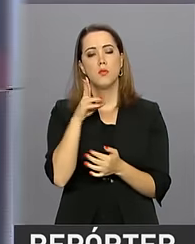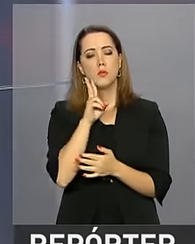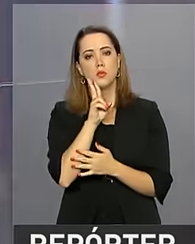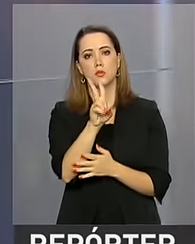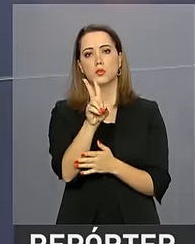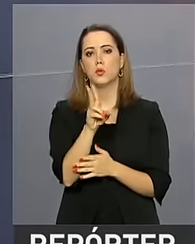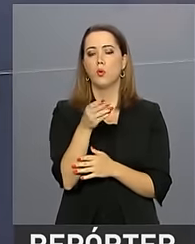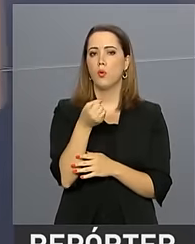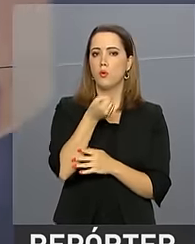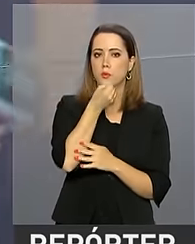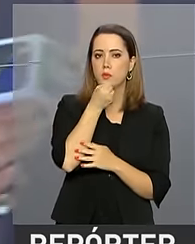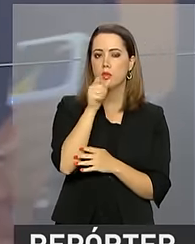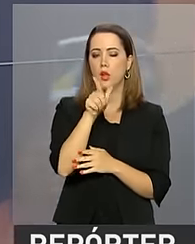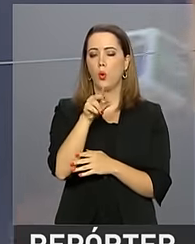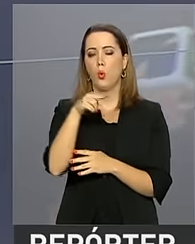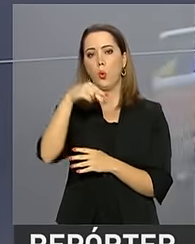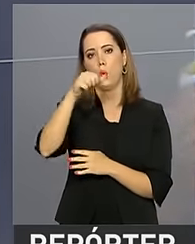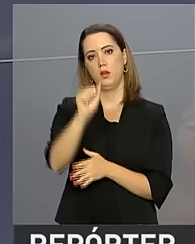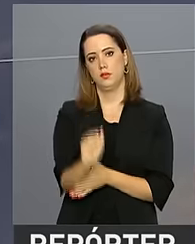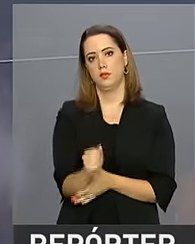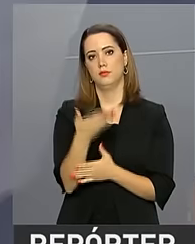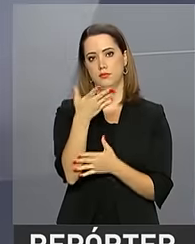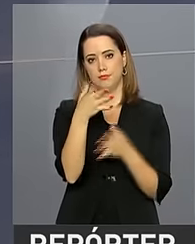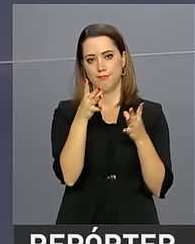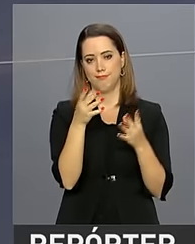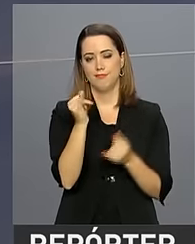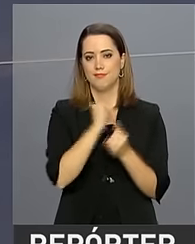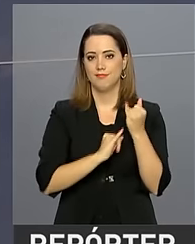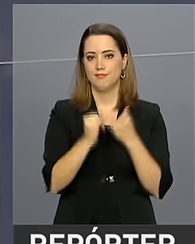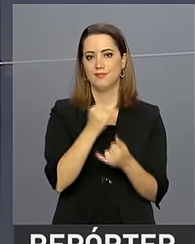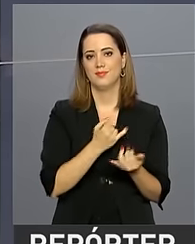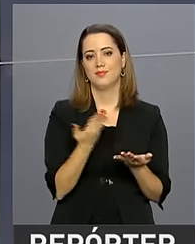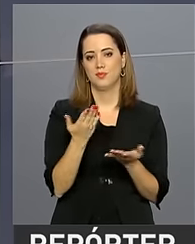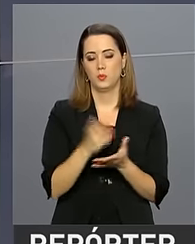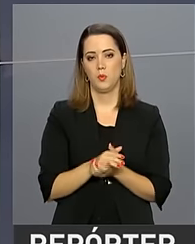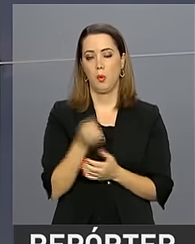conversar com a repórter Luana Karen, que tem as informações para a gente. Luana, boa tarde.